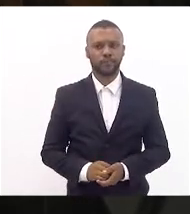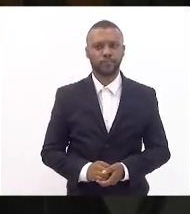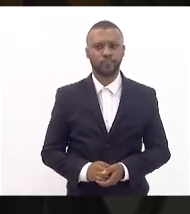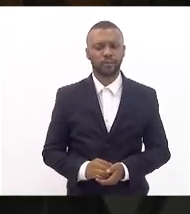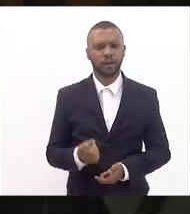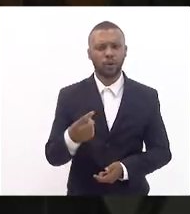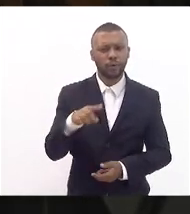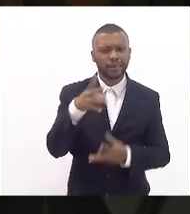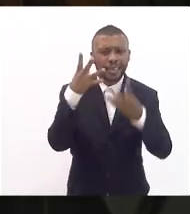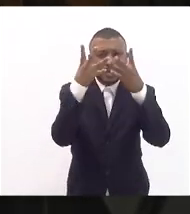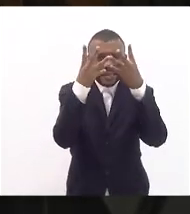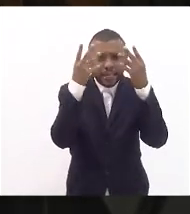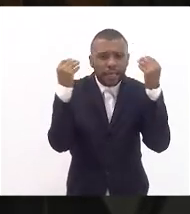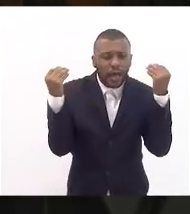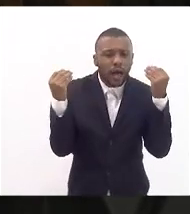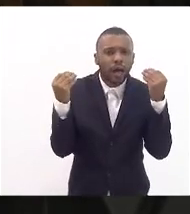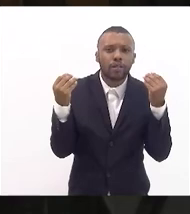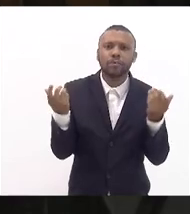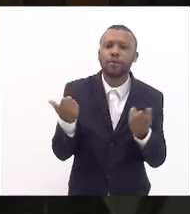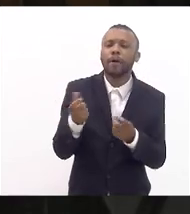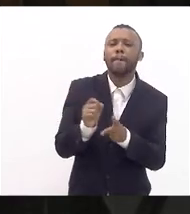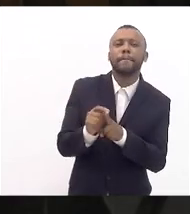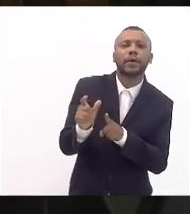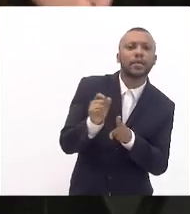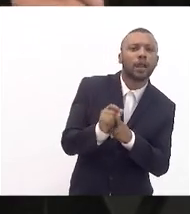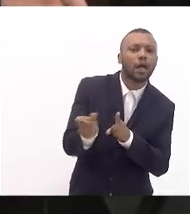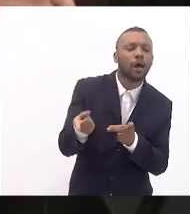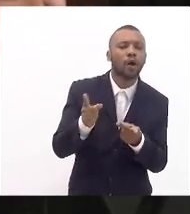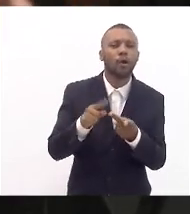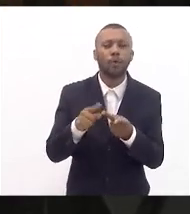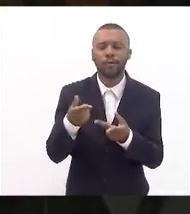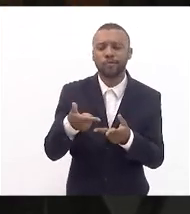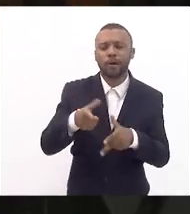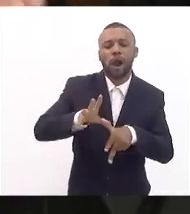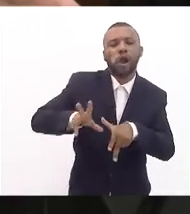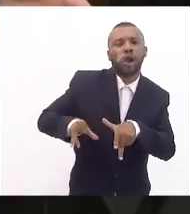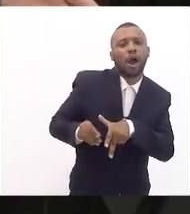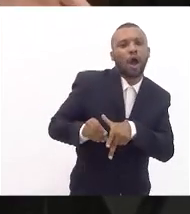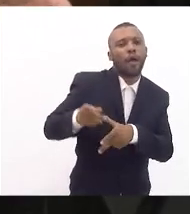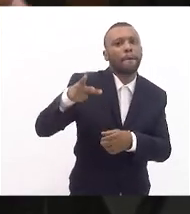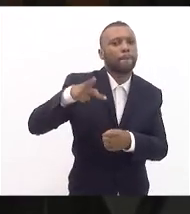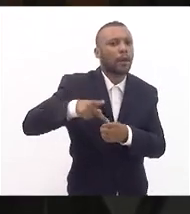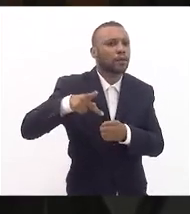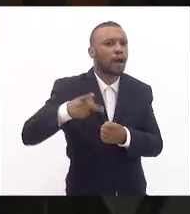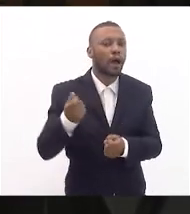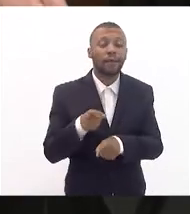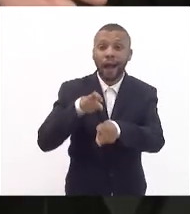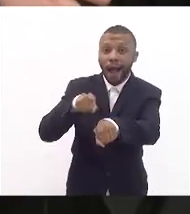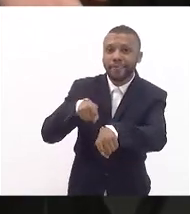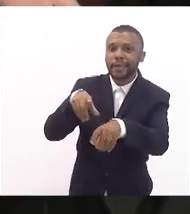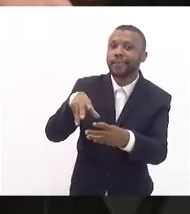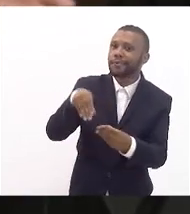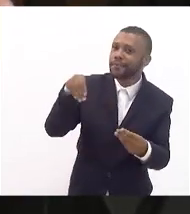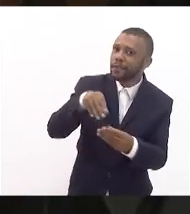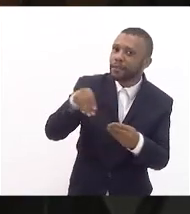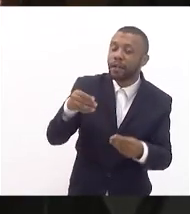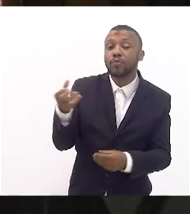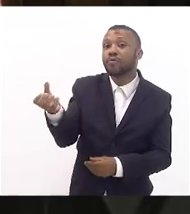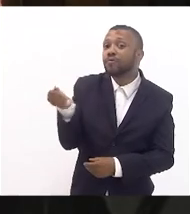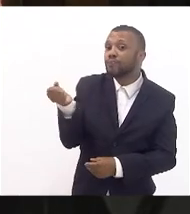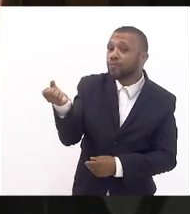as esqueceram? Mensalão, Petrolão, as fazendas fantasmas, os fundos de pensões.